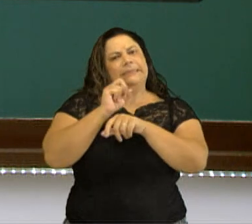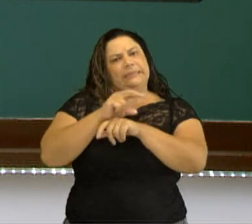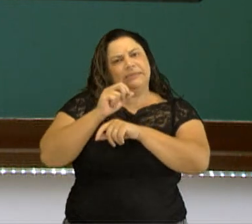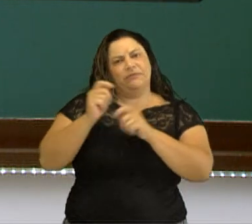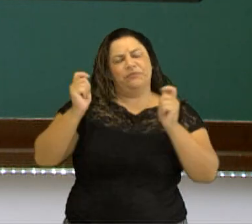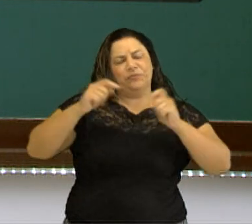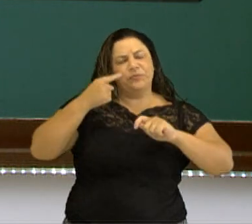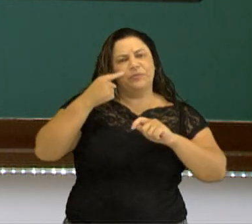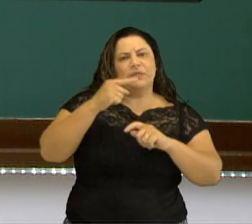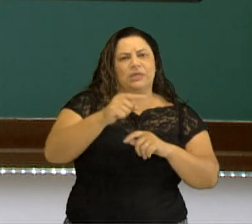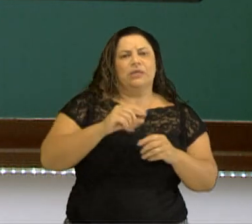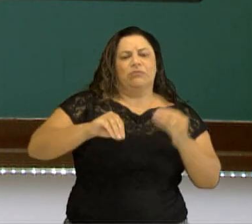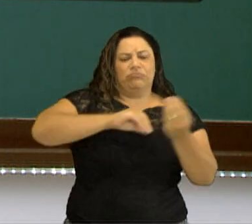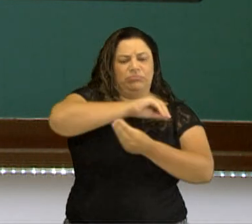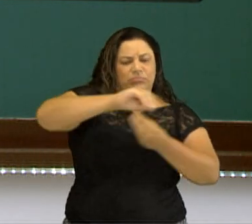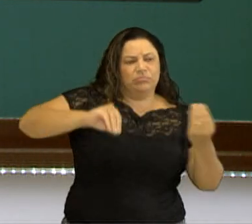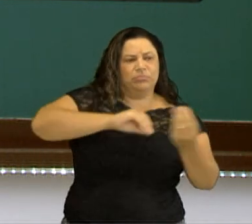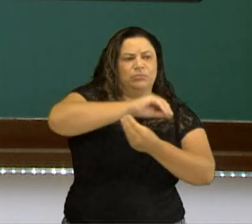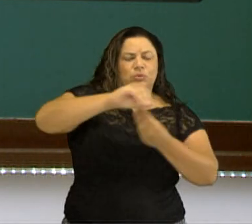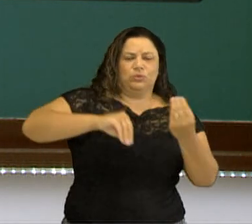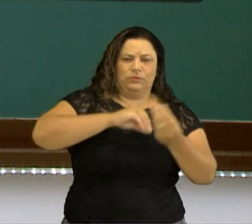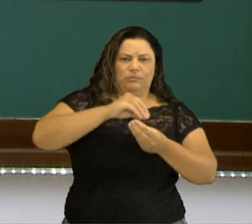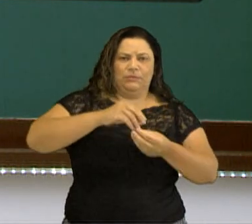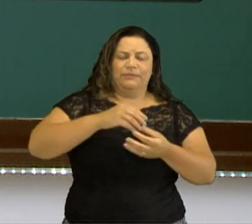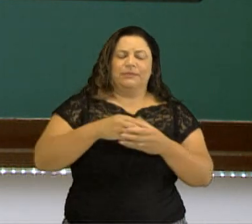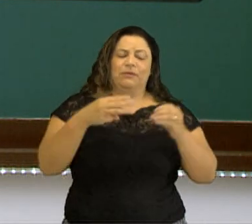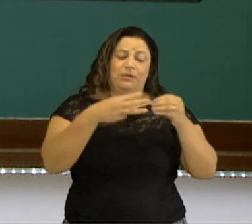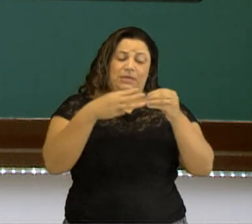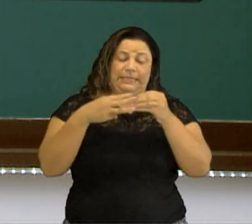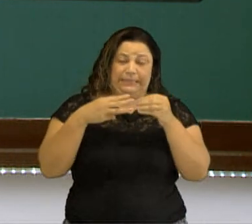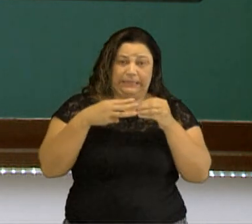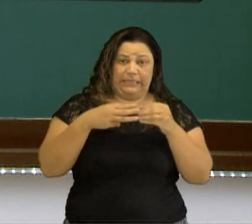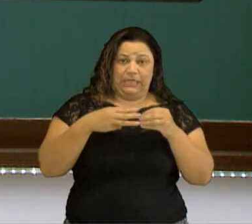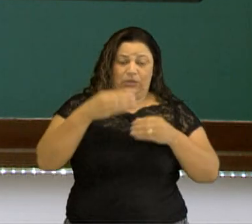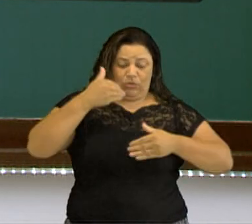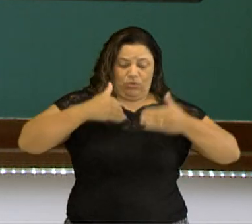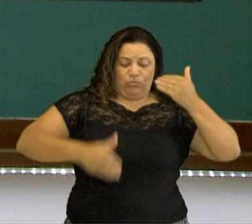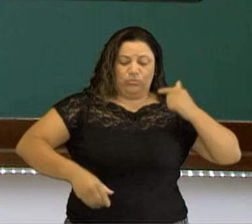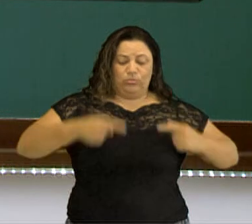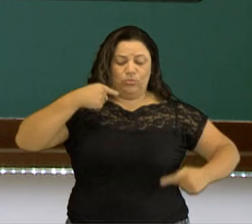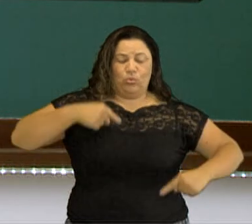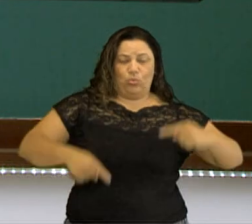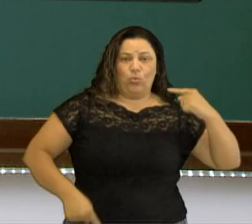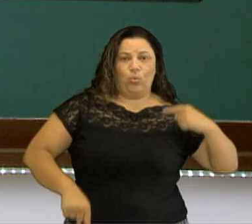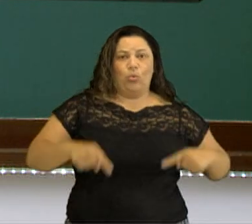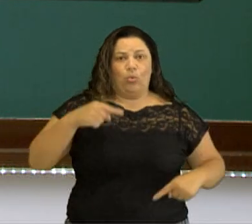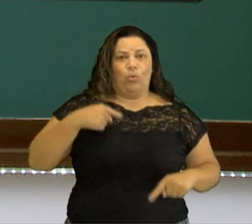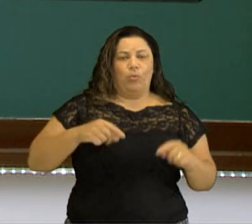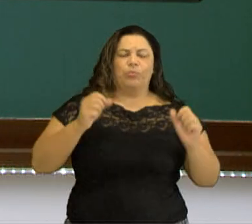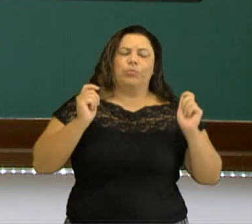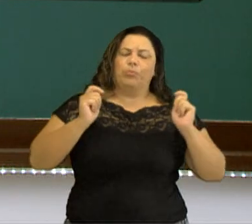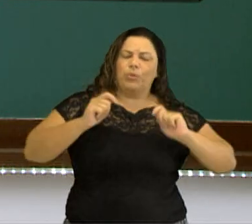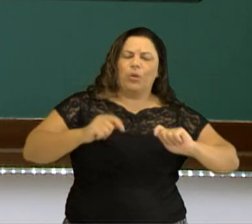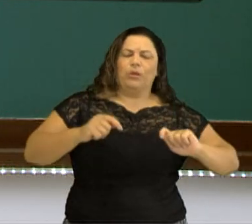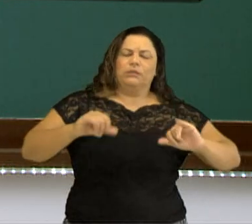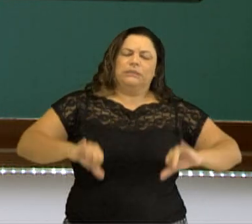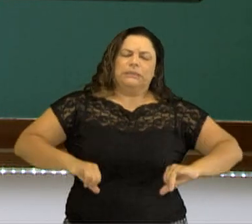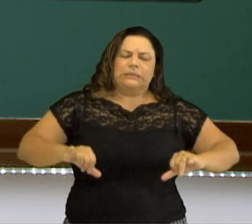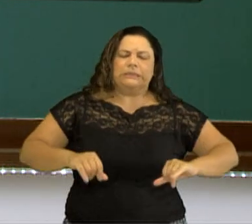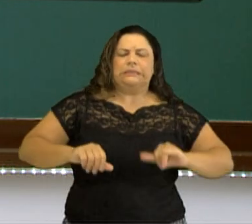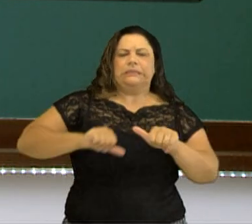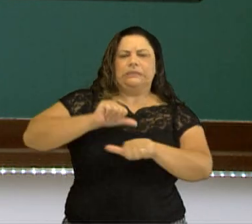eles podem se misturar. As células do nosso corpo, ao fazer a replicação deles, podem sofrer mutações